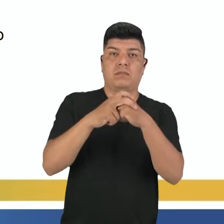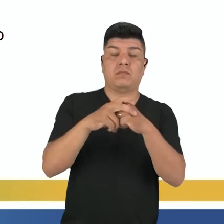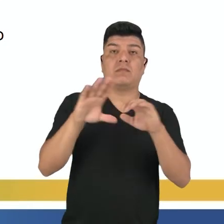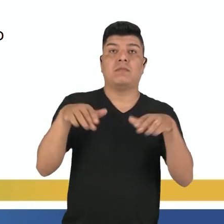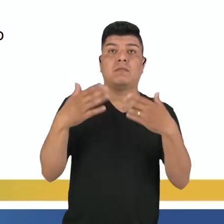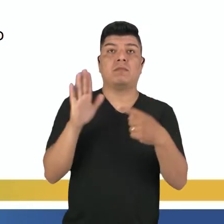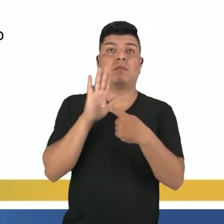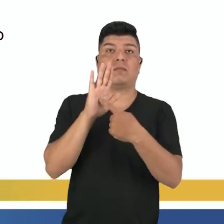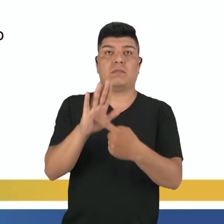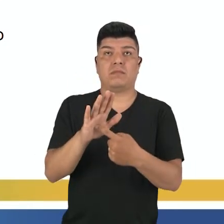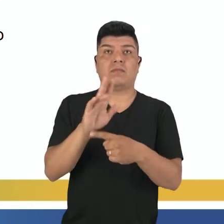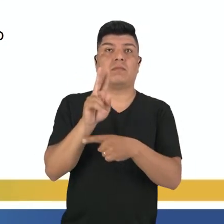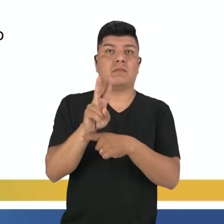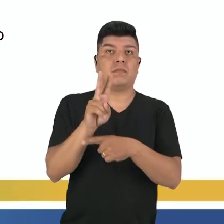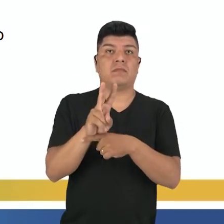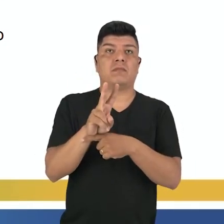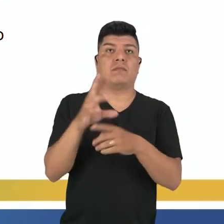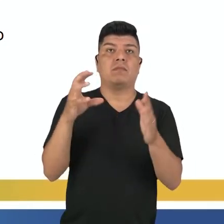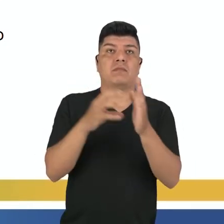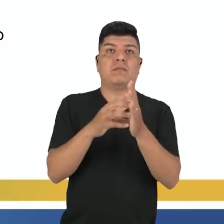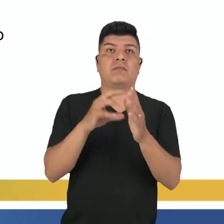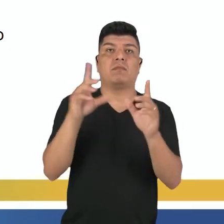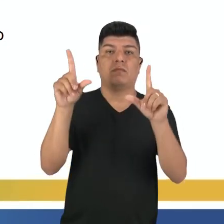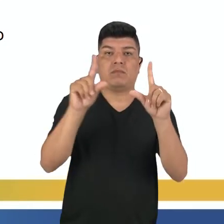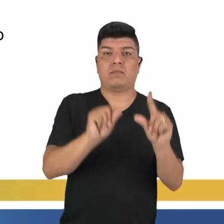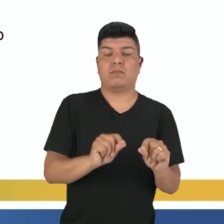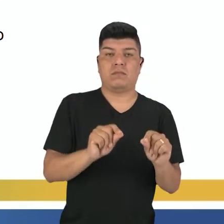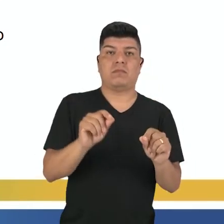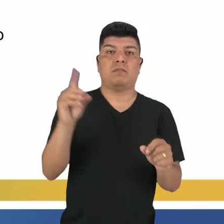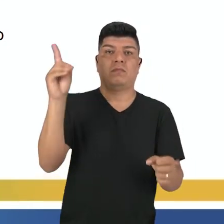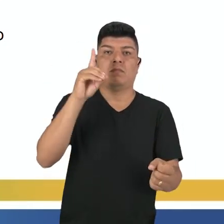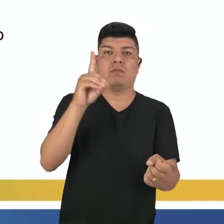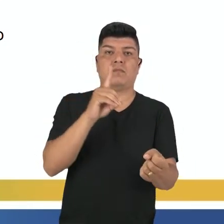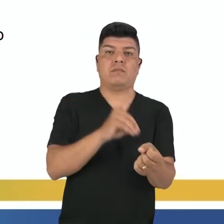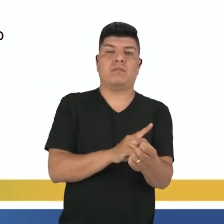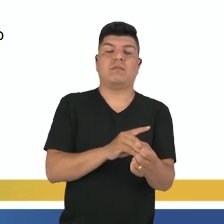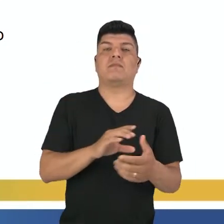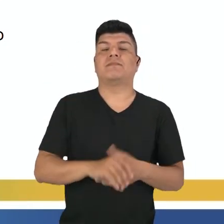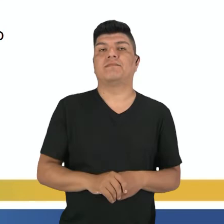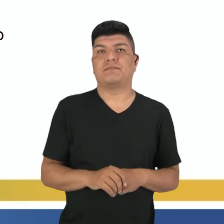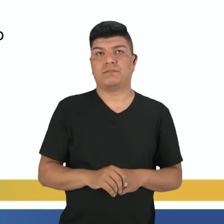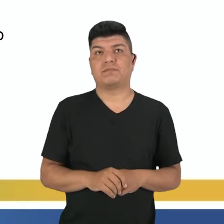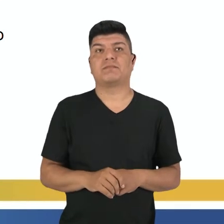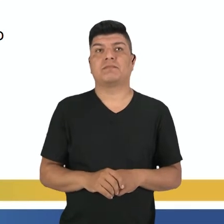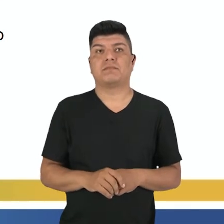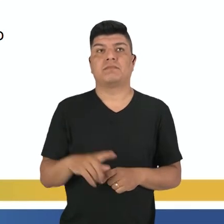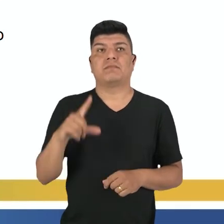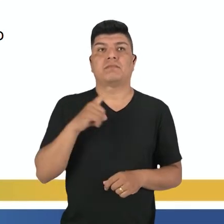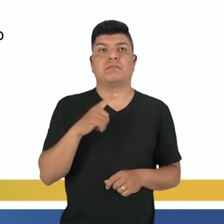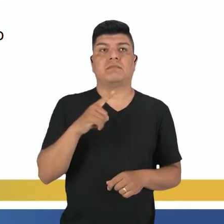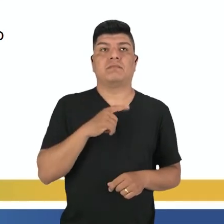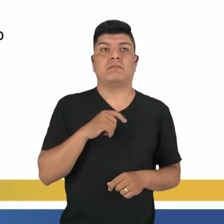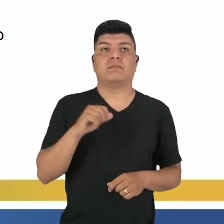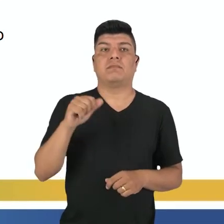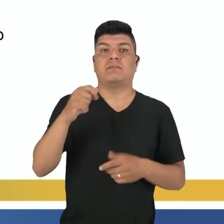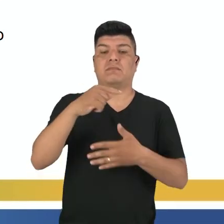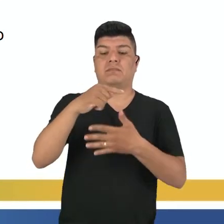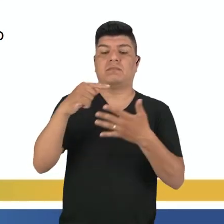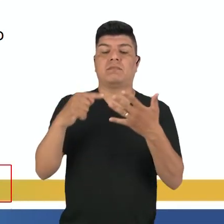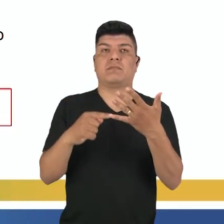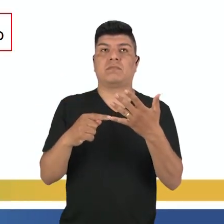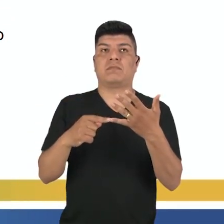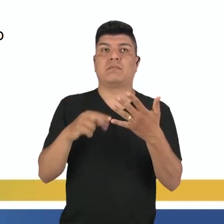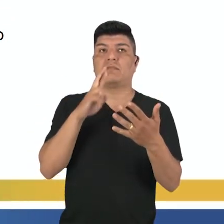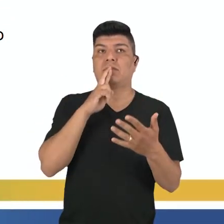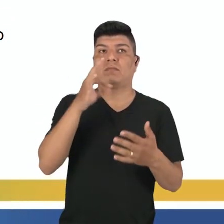preventiva poderia ser efetivada para diminuir a produção desse mosquito? Nós temos aí, então, 5 alternativas.